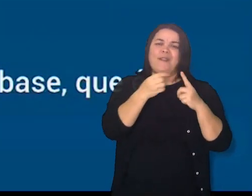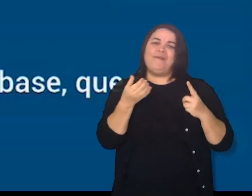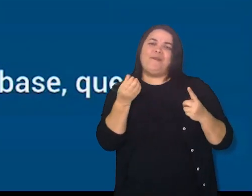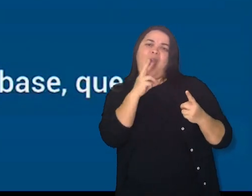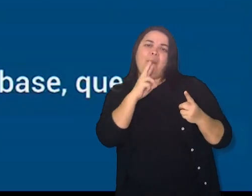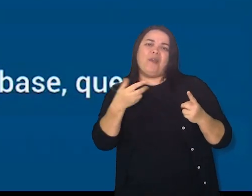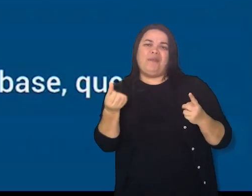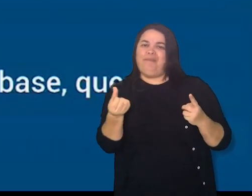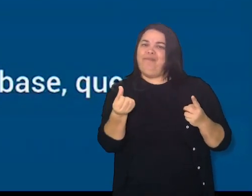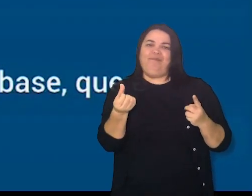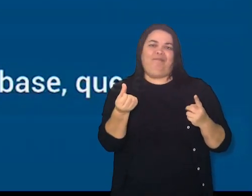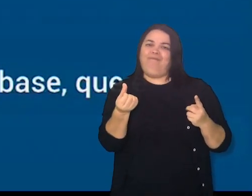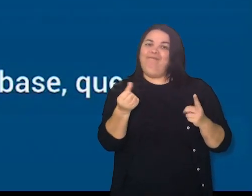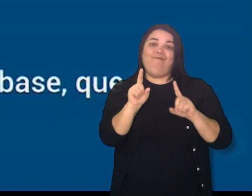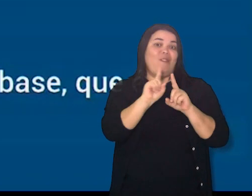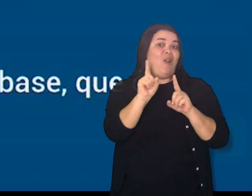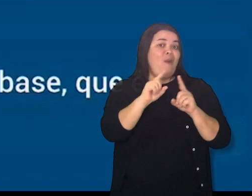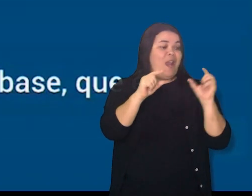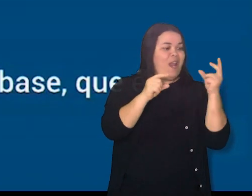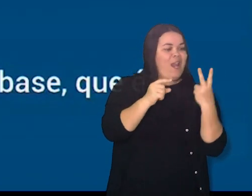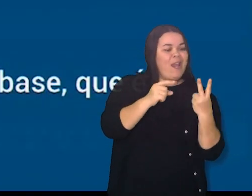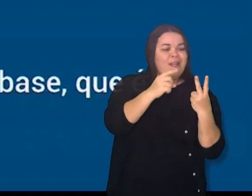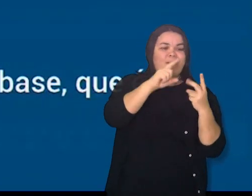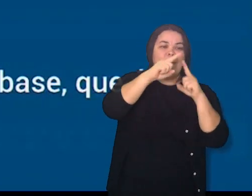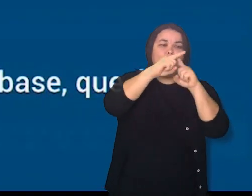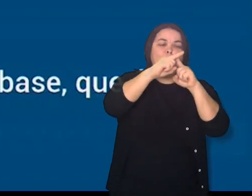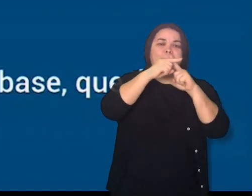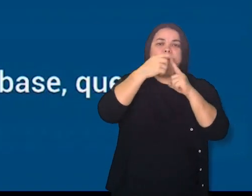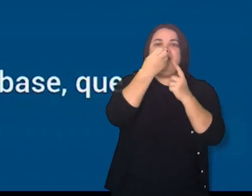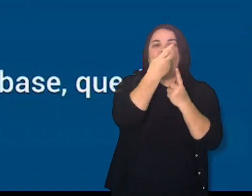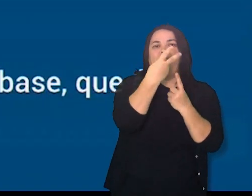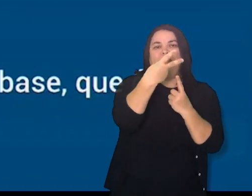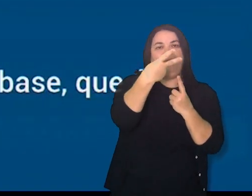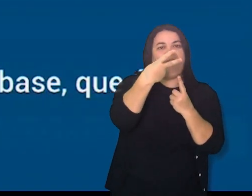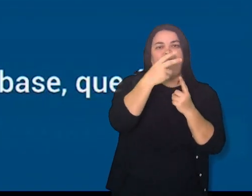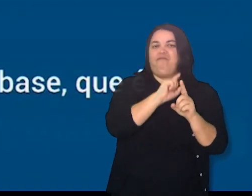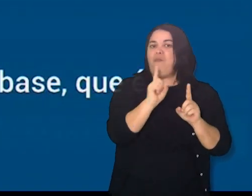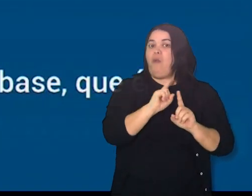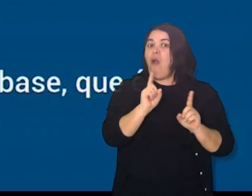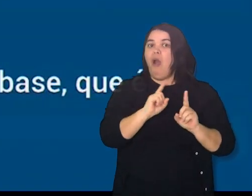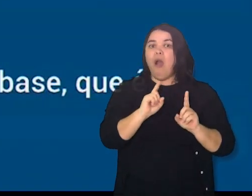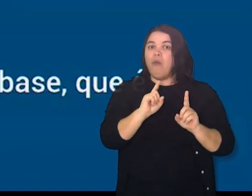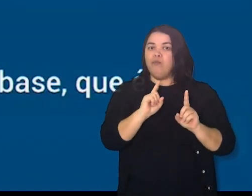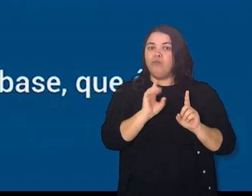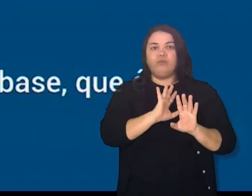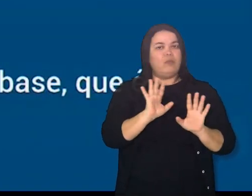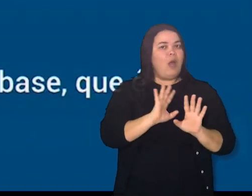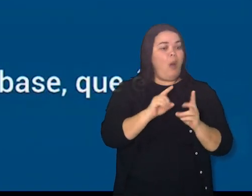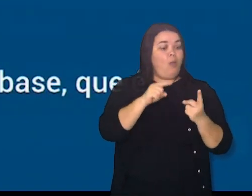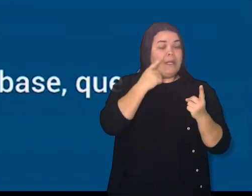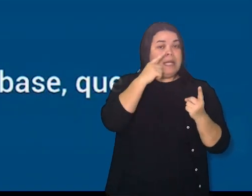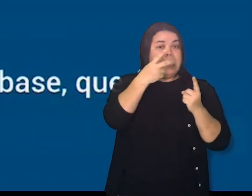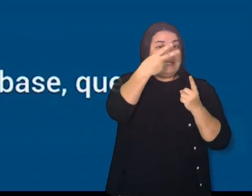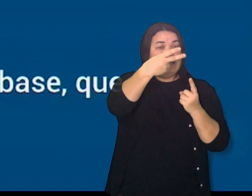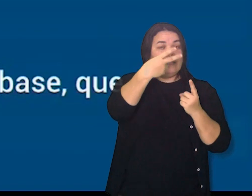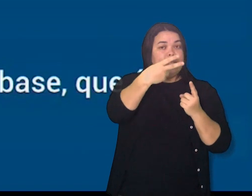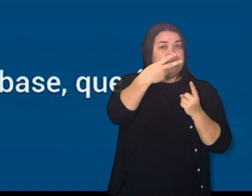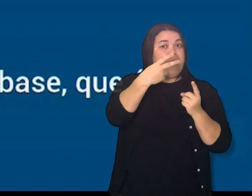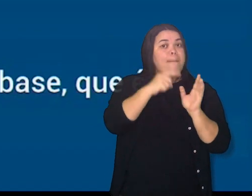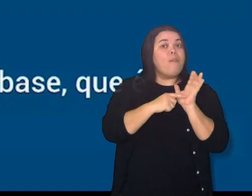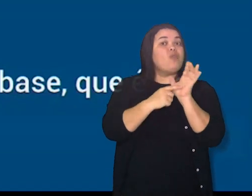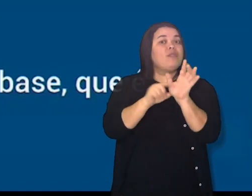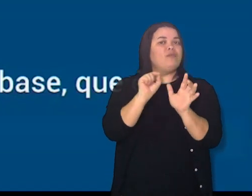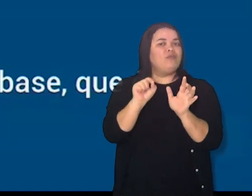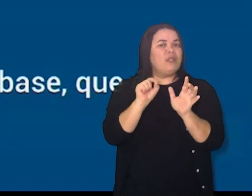e taca o 6, porque acredita que potenciação é o mesmo que multiplicação. Pega um número e multiplica pelo outro. 2 vezes